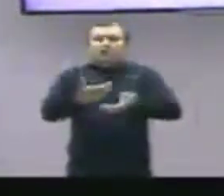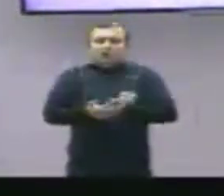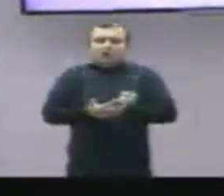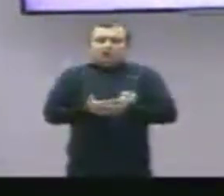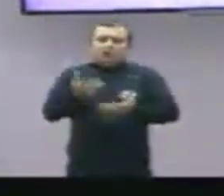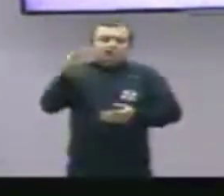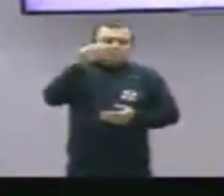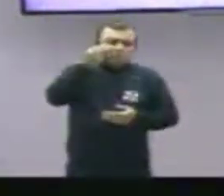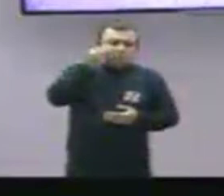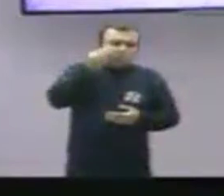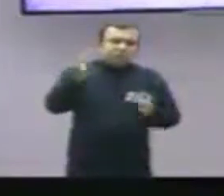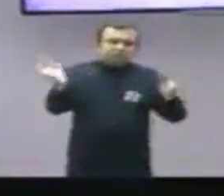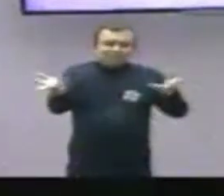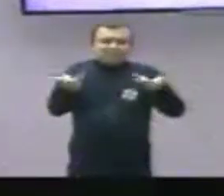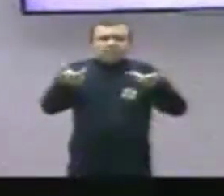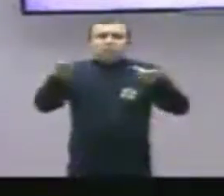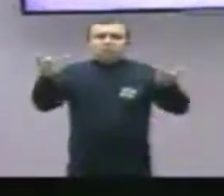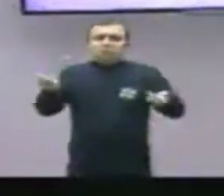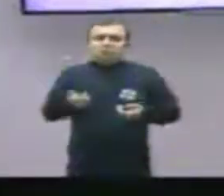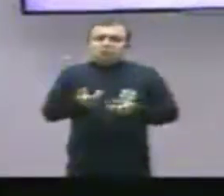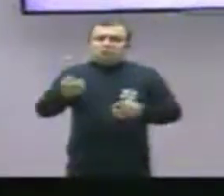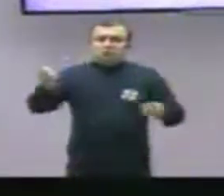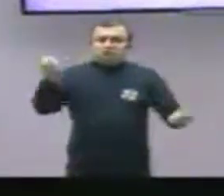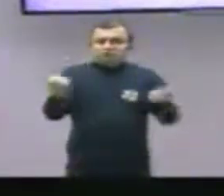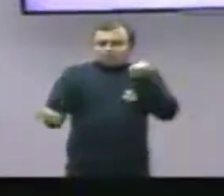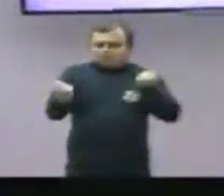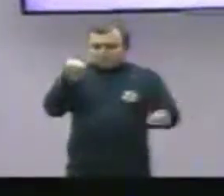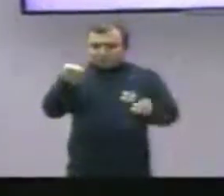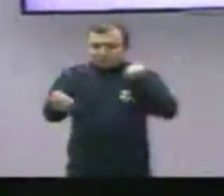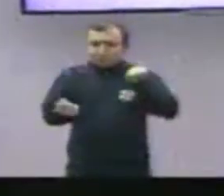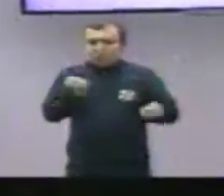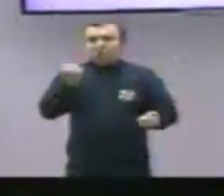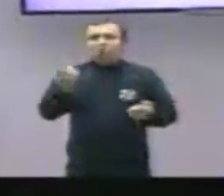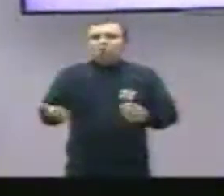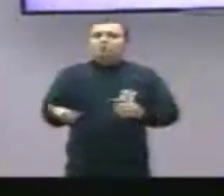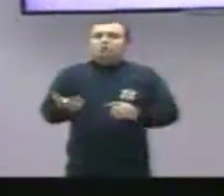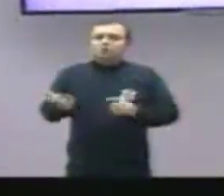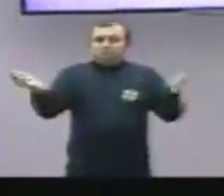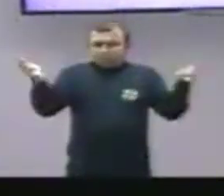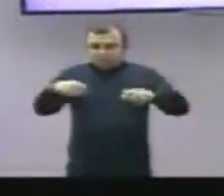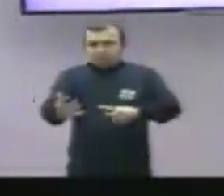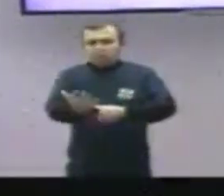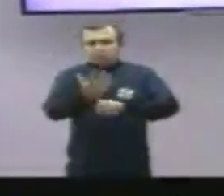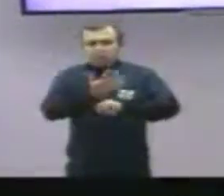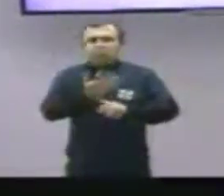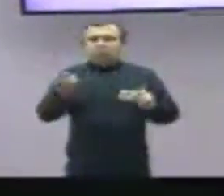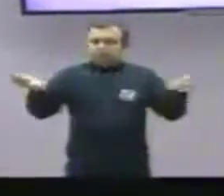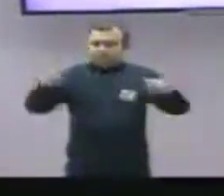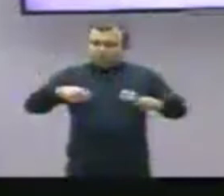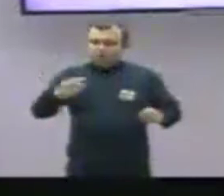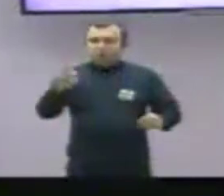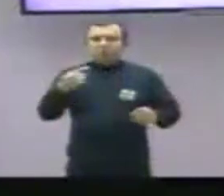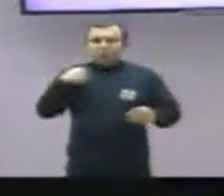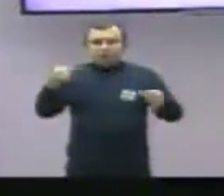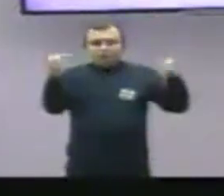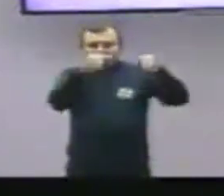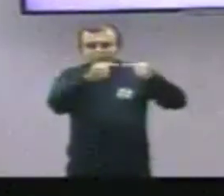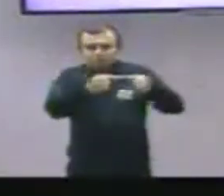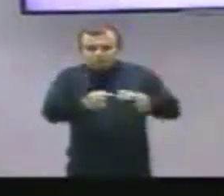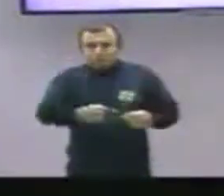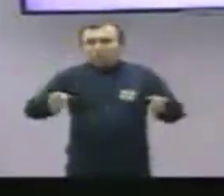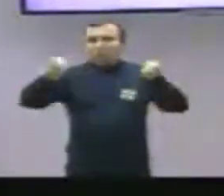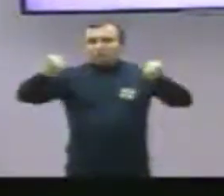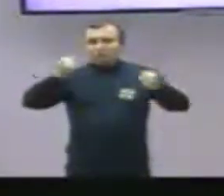objetivo é experimentar e fruir exercícios físicos que solicitem diferentes capacidades físicas, identificando seus tipos